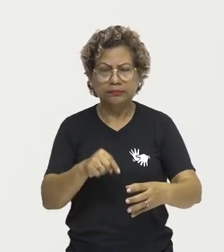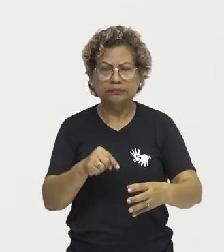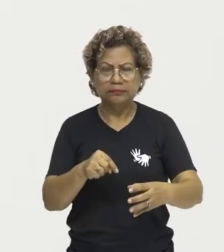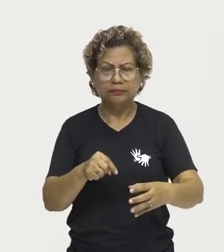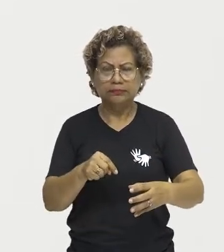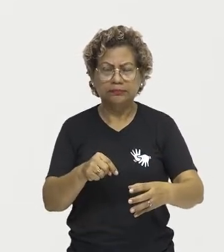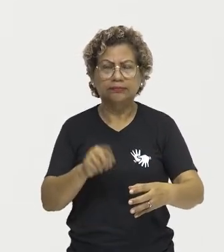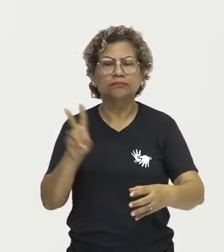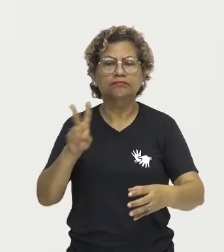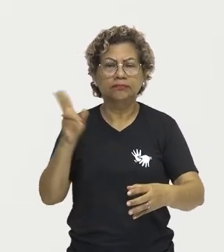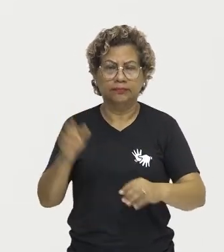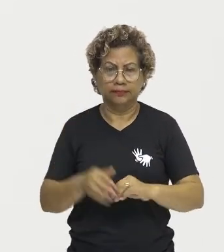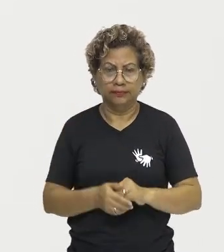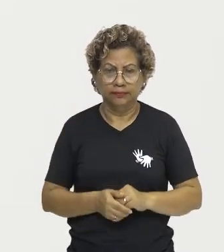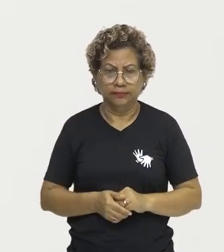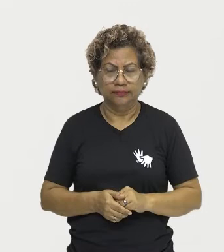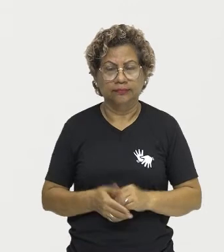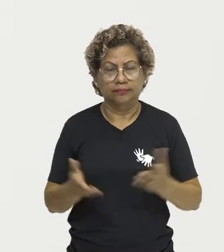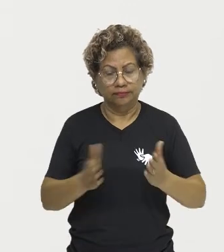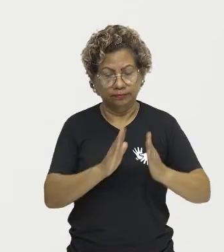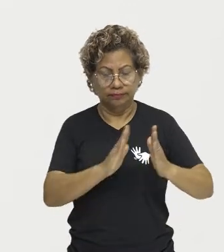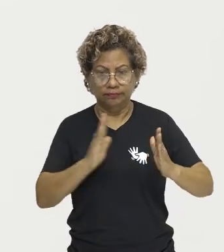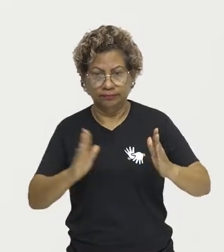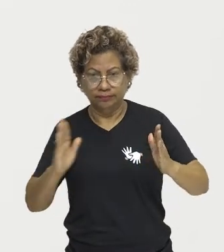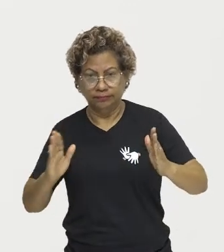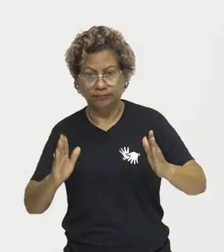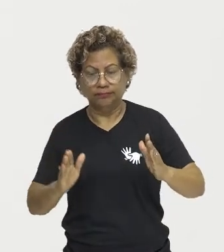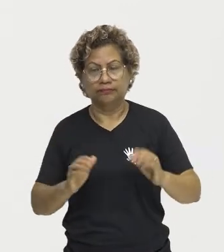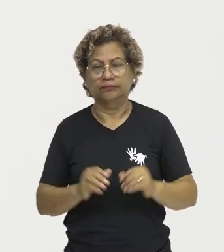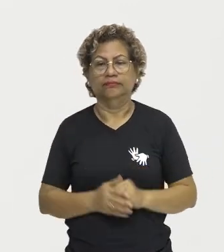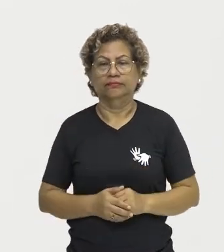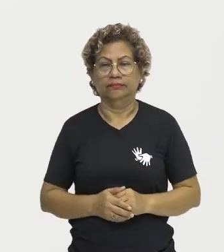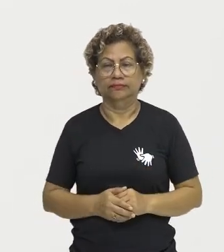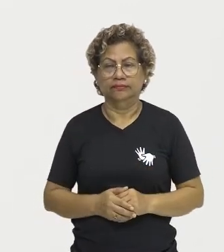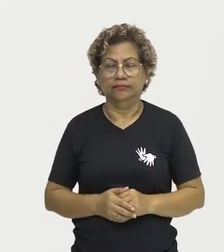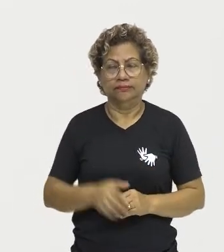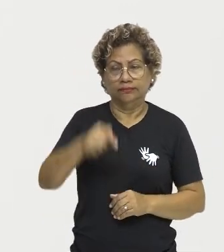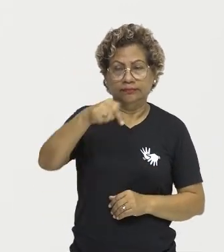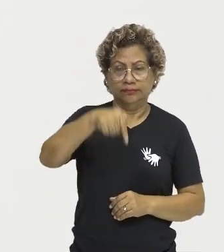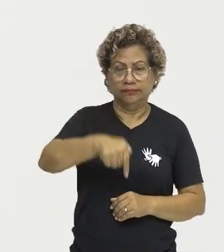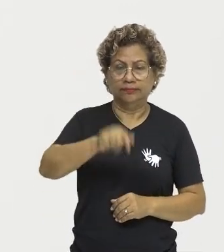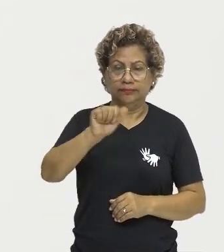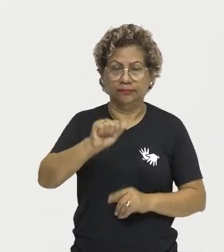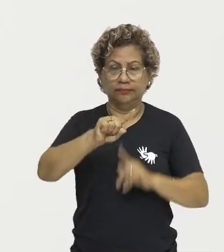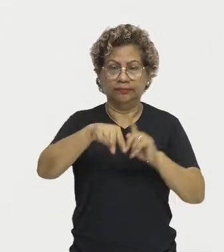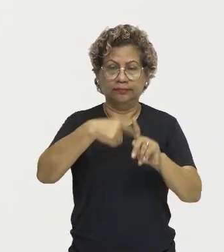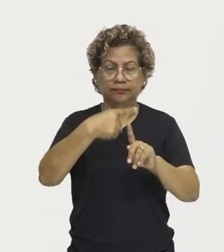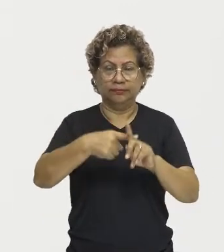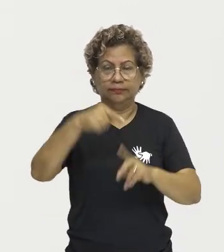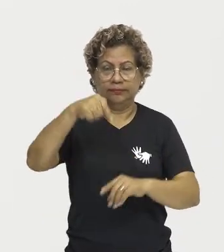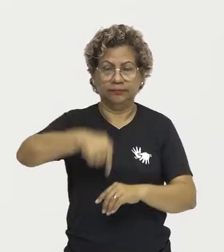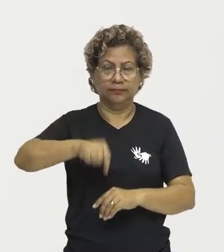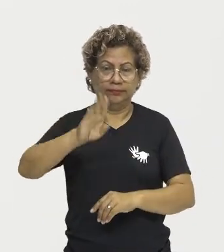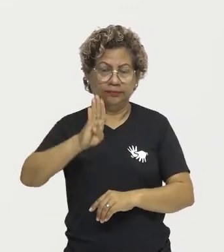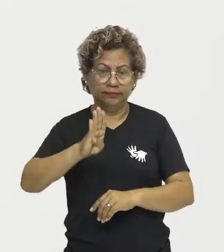quero colocar QA, posso colocar Q1? Pode. Posso colocar X? Pode. A nomenclatura não importa, o